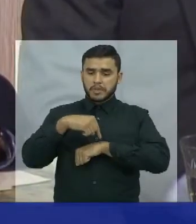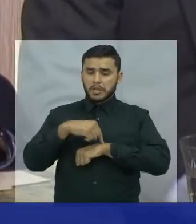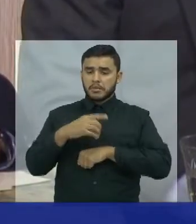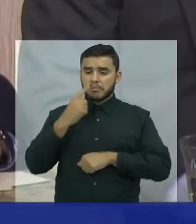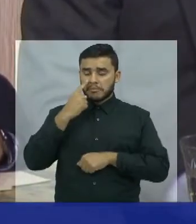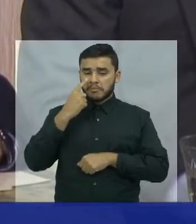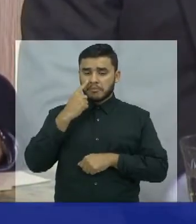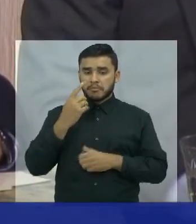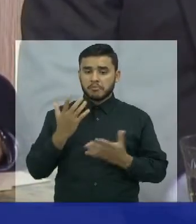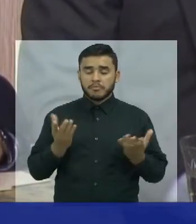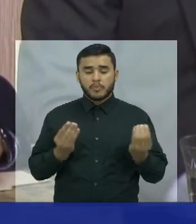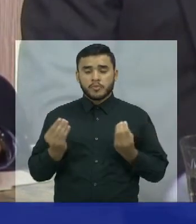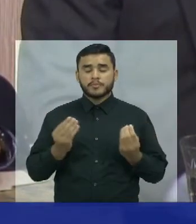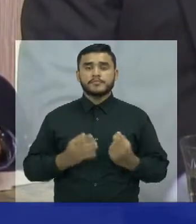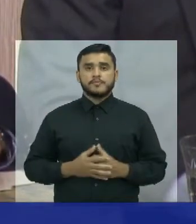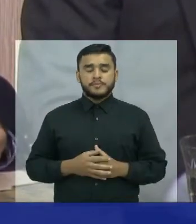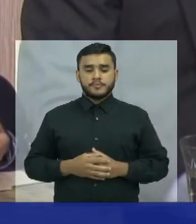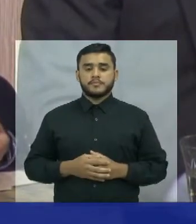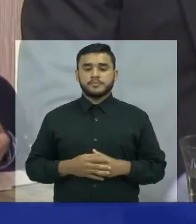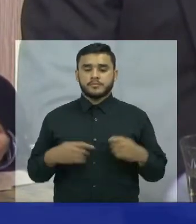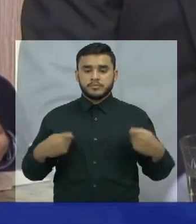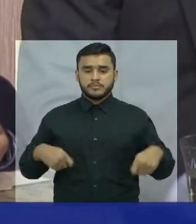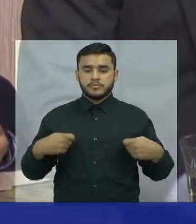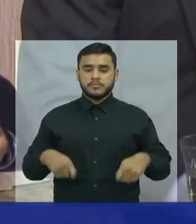colocando aqui, realmente, né?